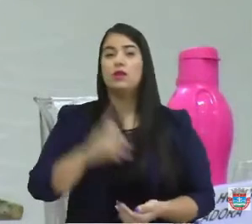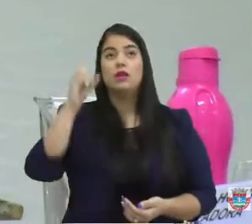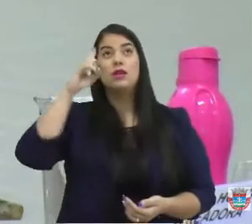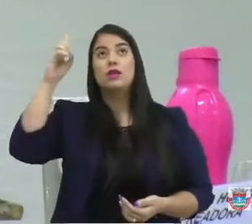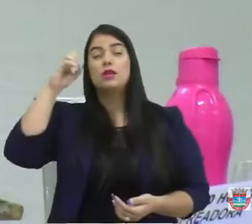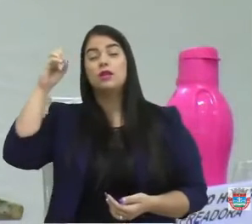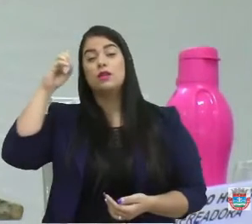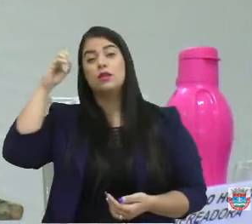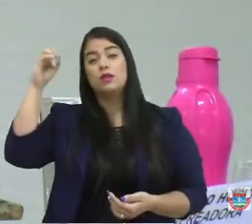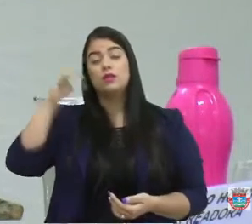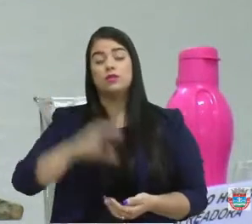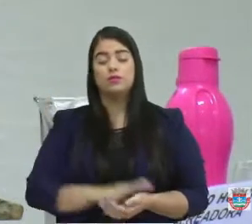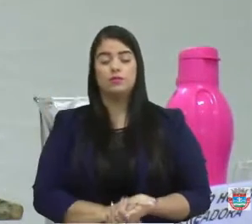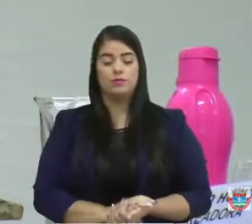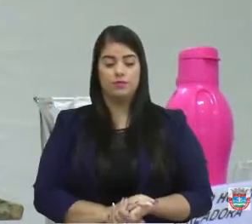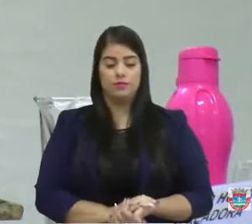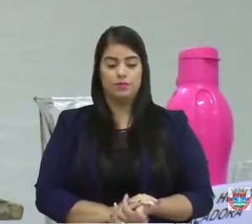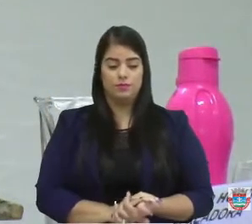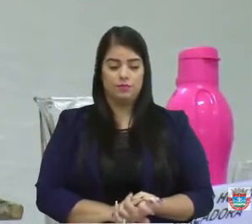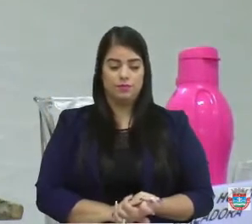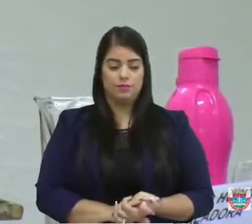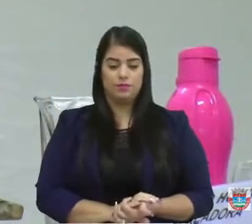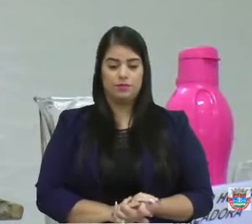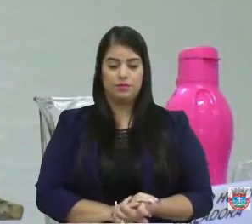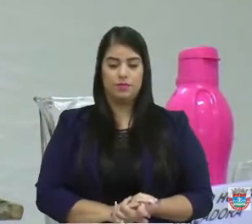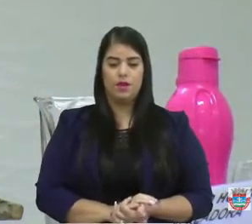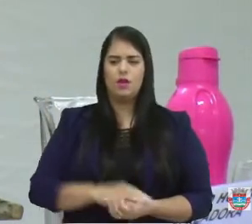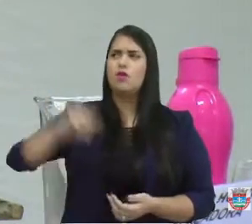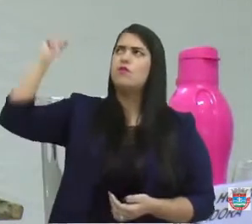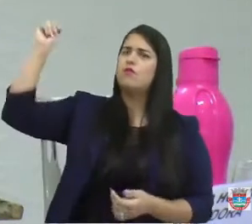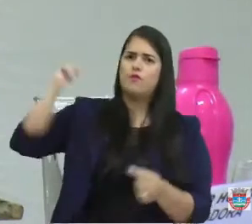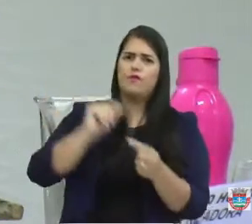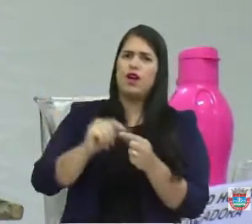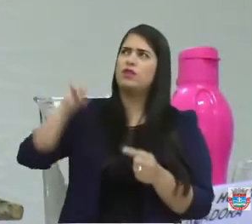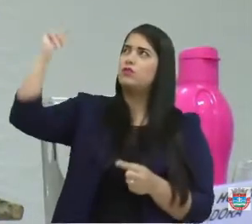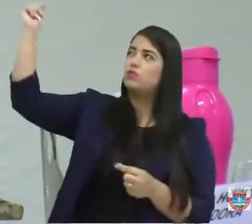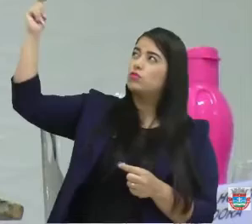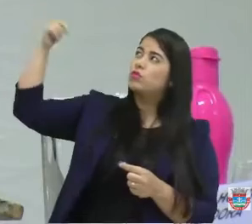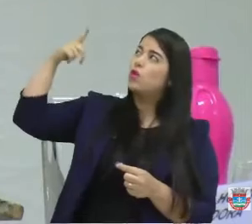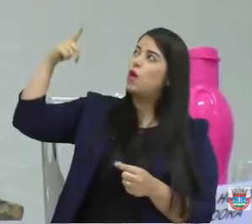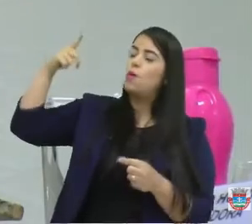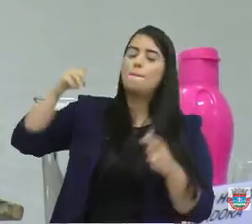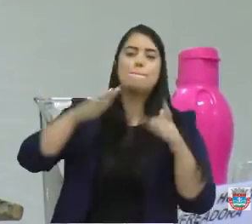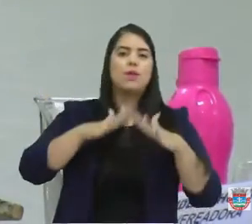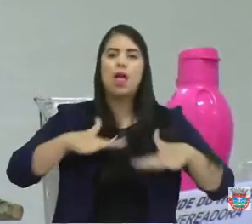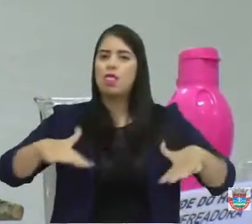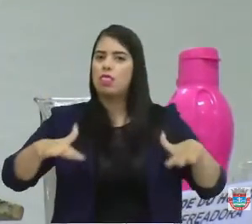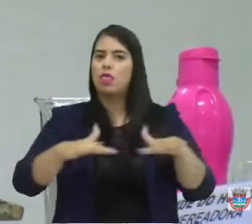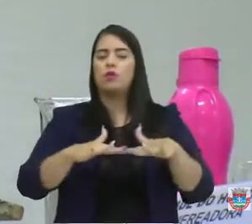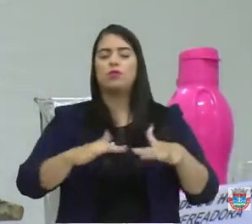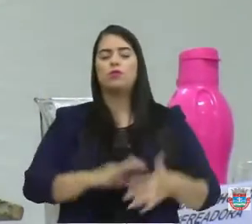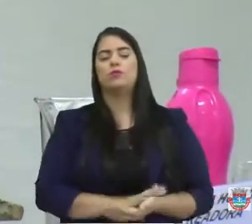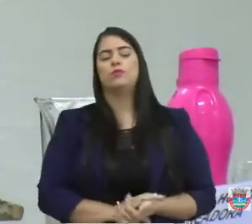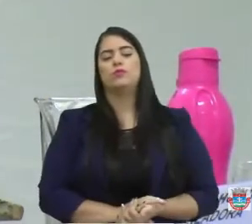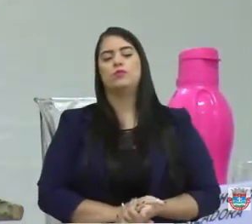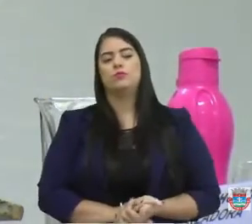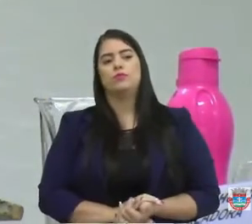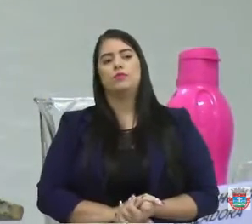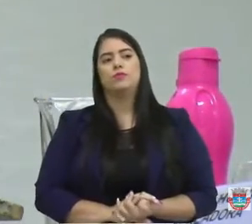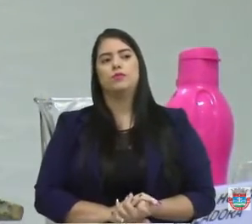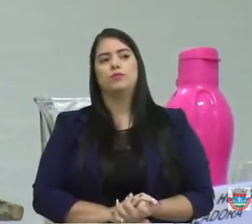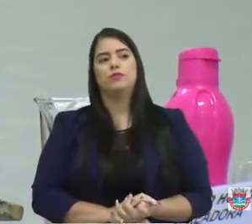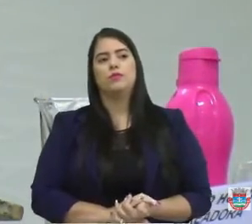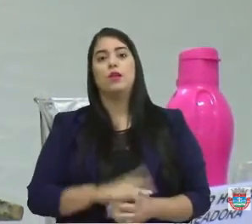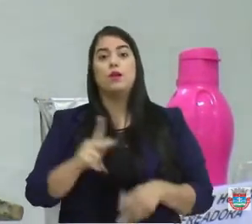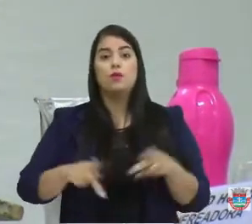faz para nós todos. Deus não só faz um só para uma pessoa, não. Faz para todos. Bora lá, povo CBTS.